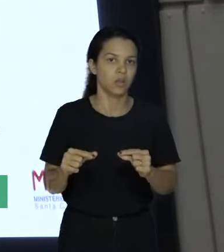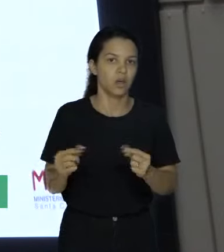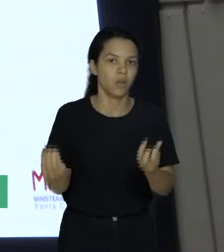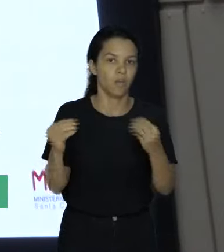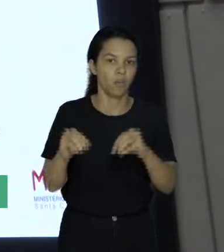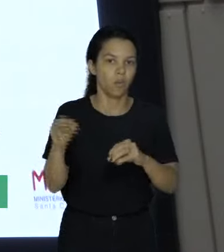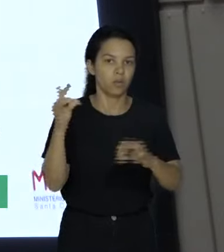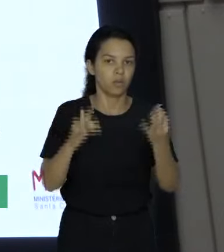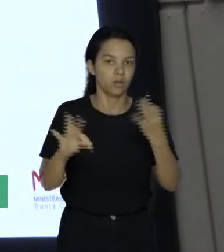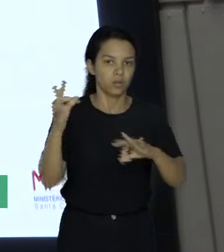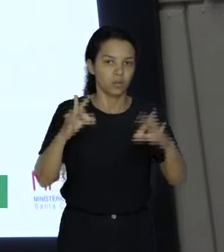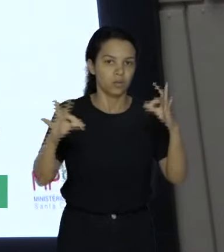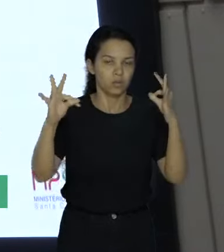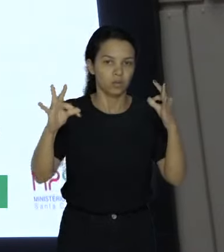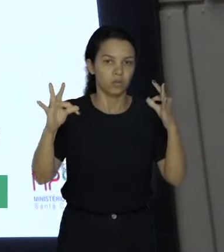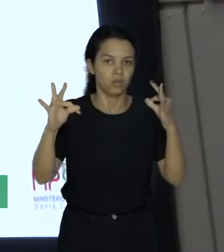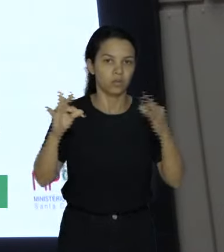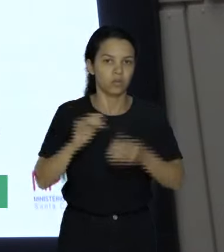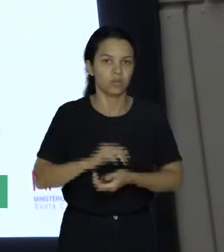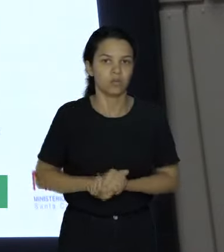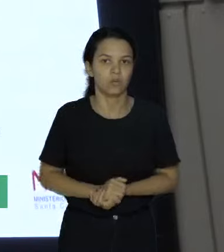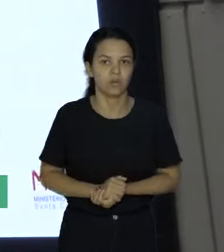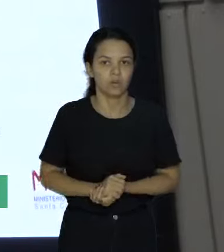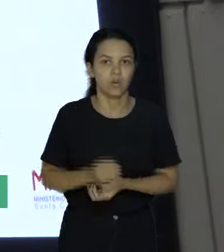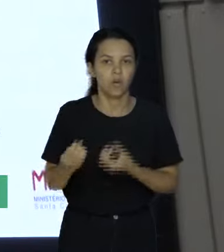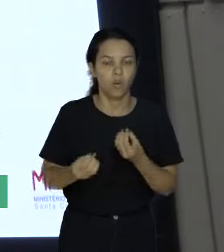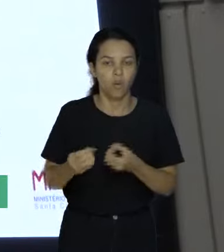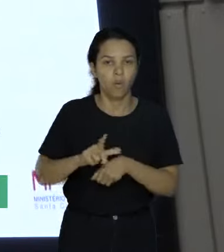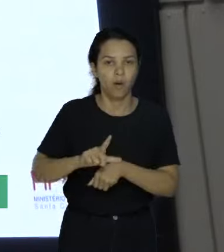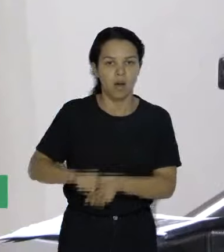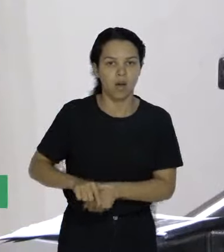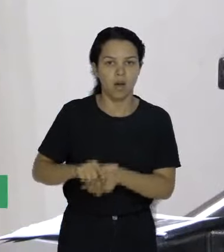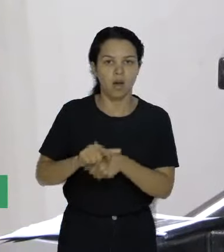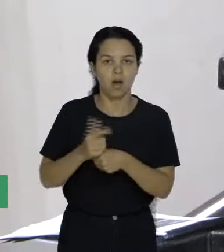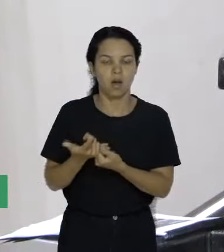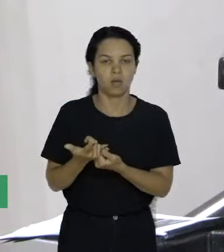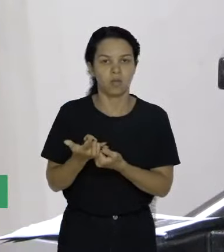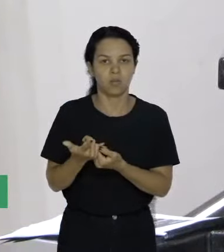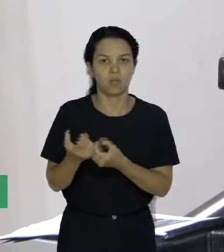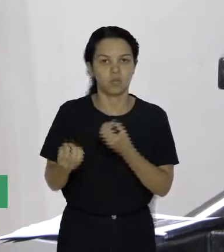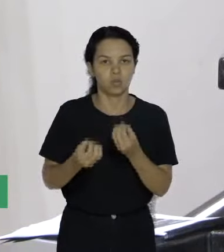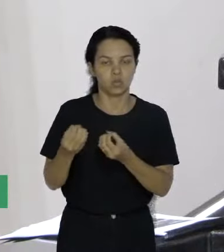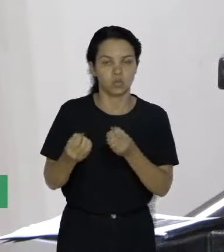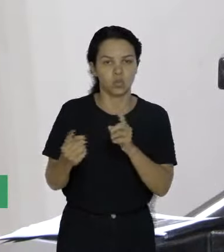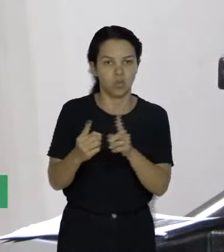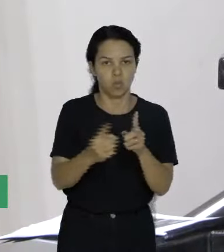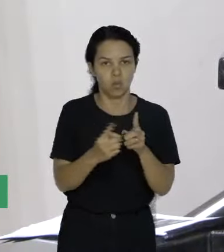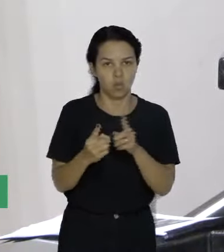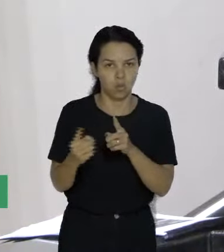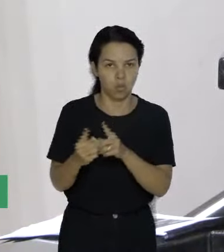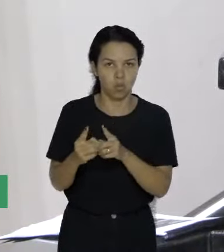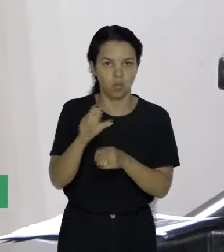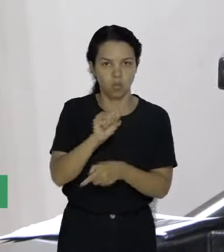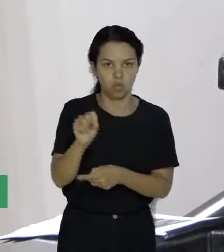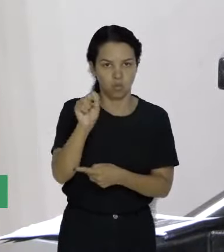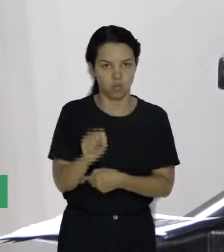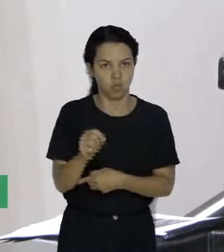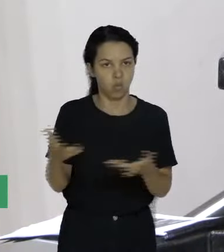o absenteísmo nos procedimentos do SUS hoje mais de 33%